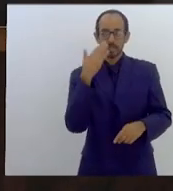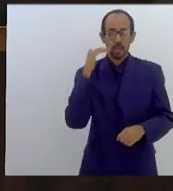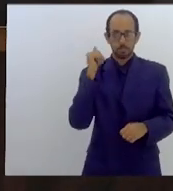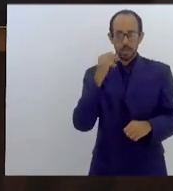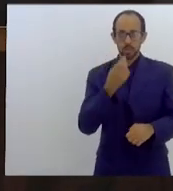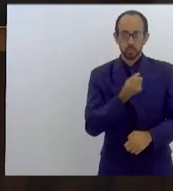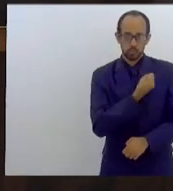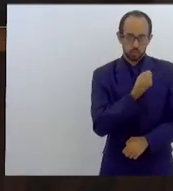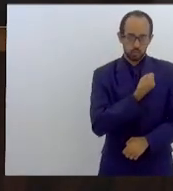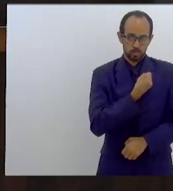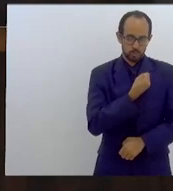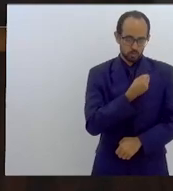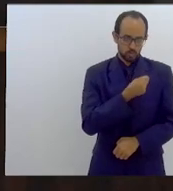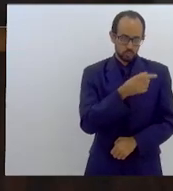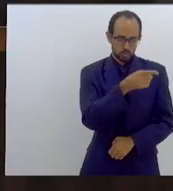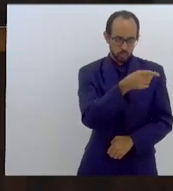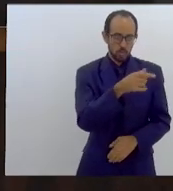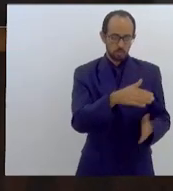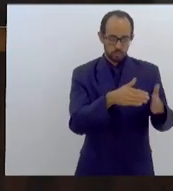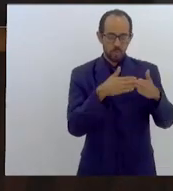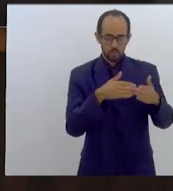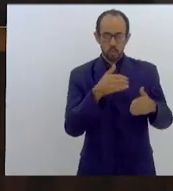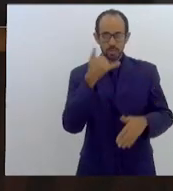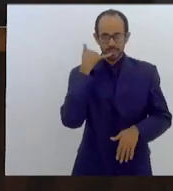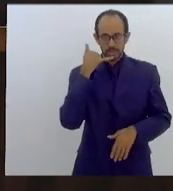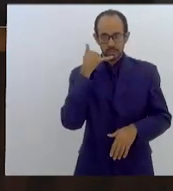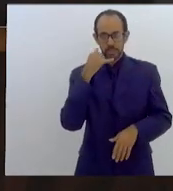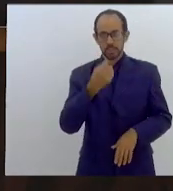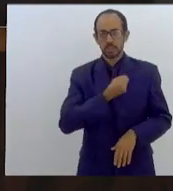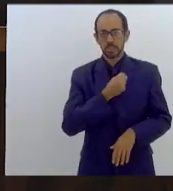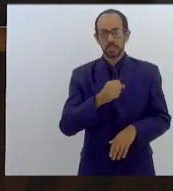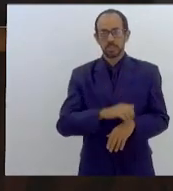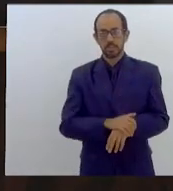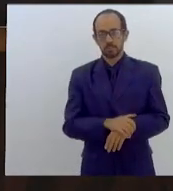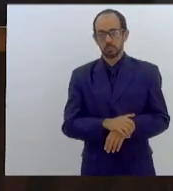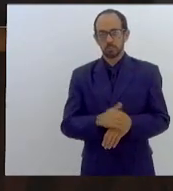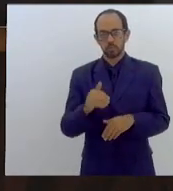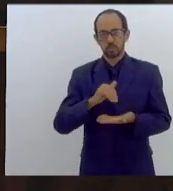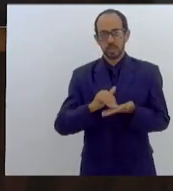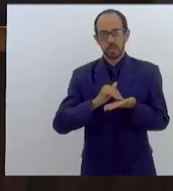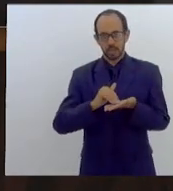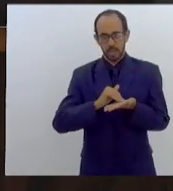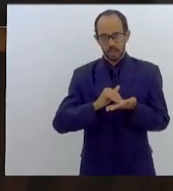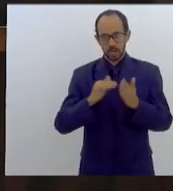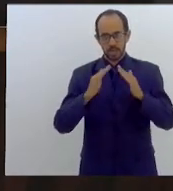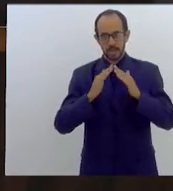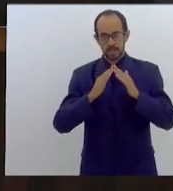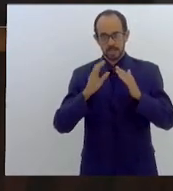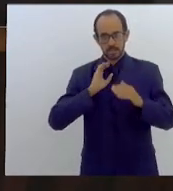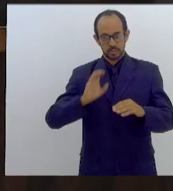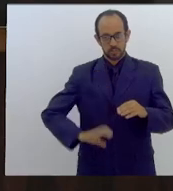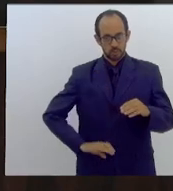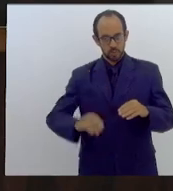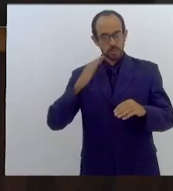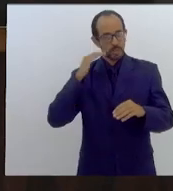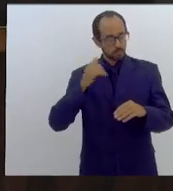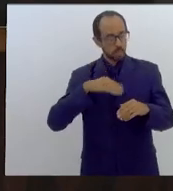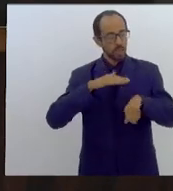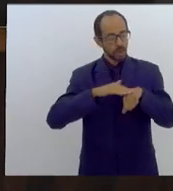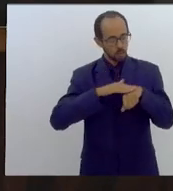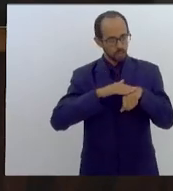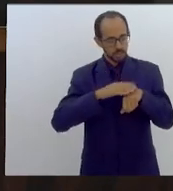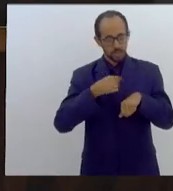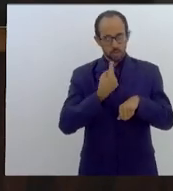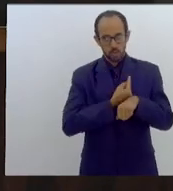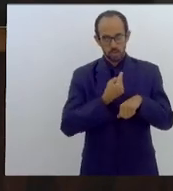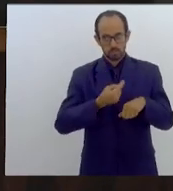hoje, mas que Vossa Excelência possa ligar para o secretário da Casa Civil, certificar da conversa que tivemos hoje cedo, para que a gente